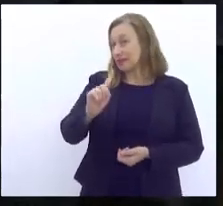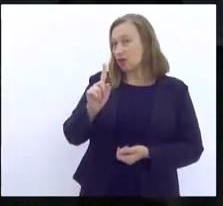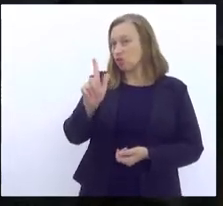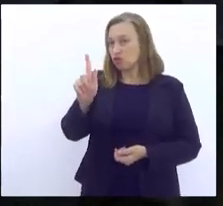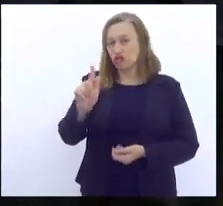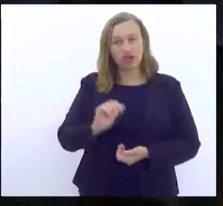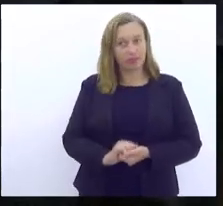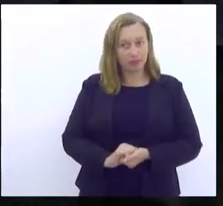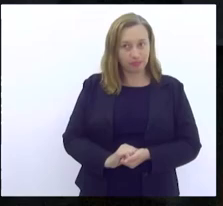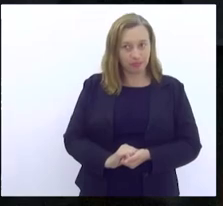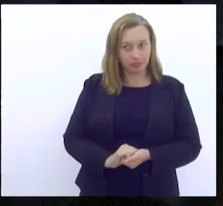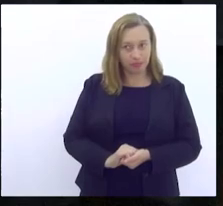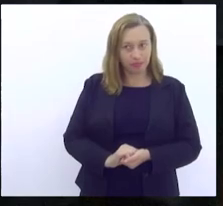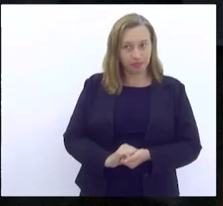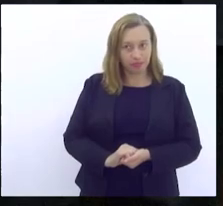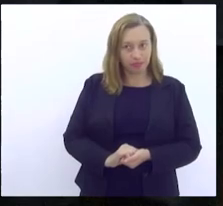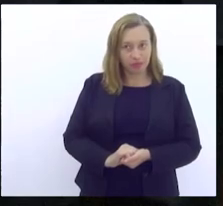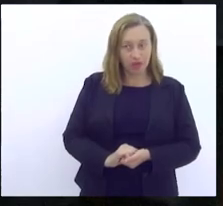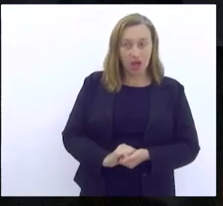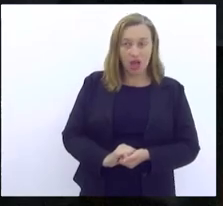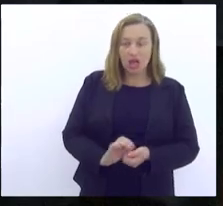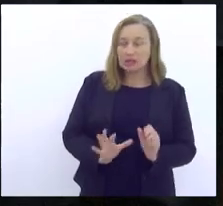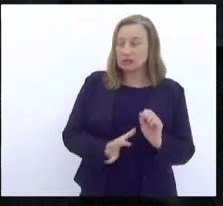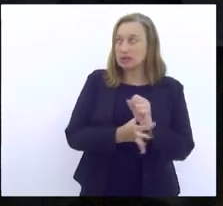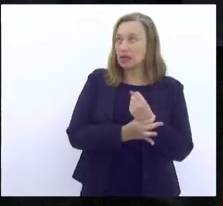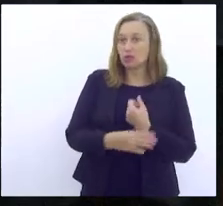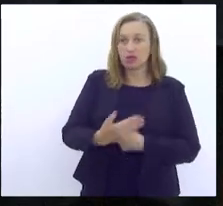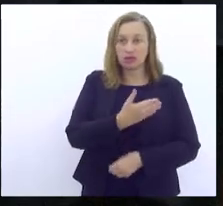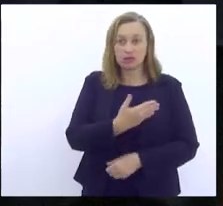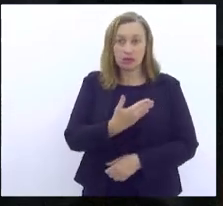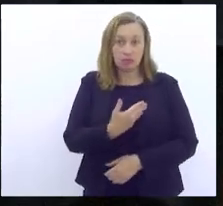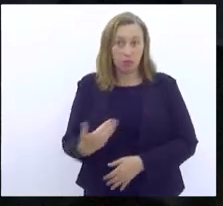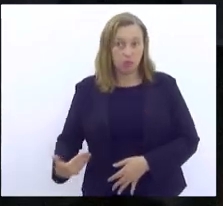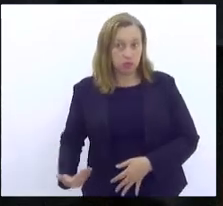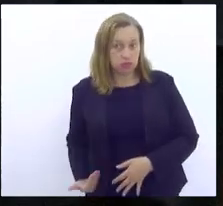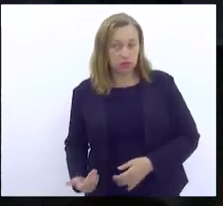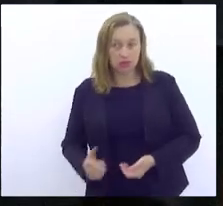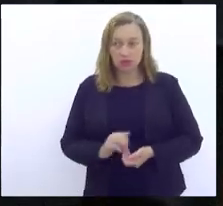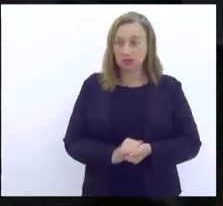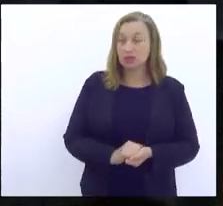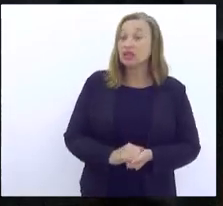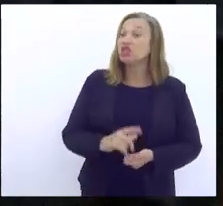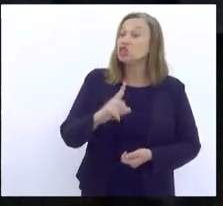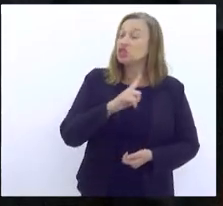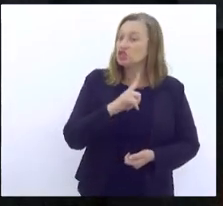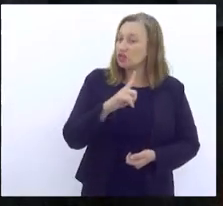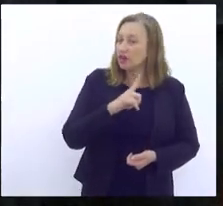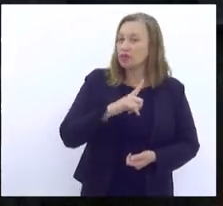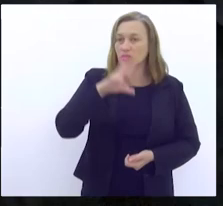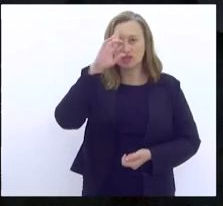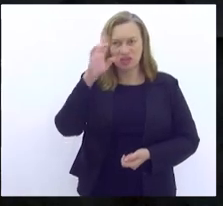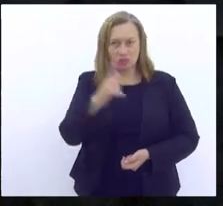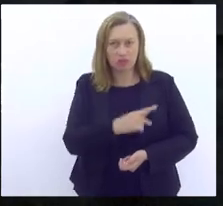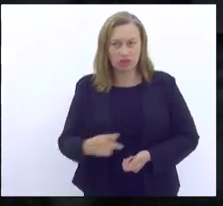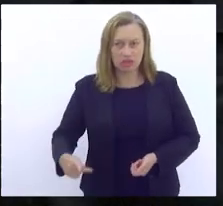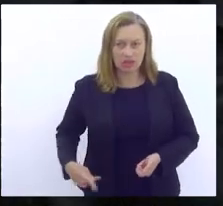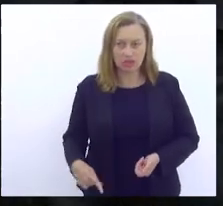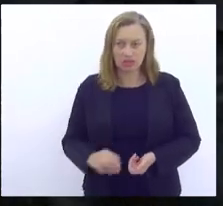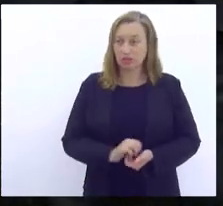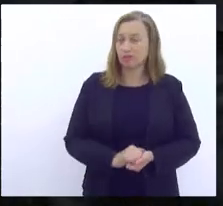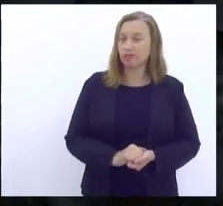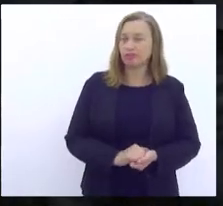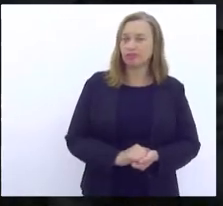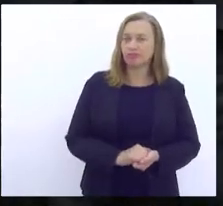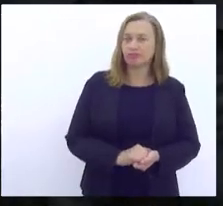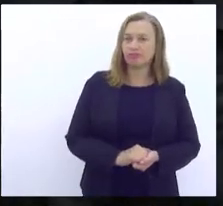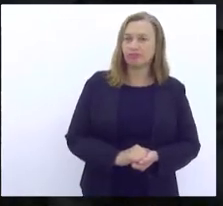gênios em segurança pública. Nós tivemos, senhor presidente,